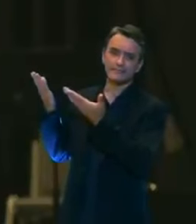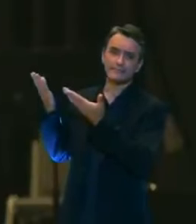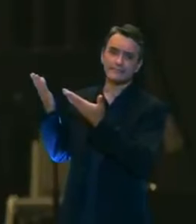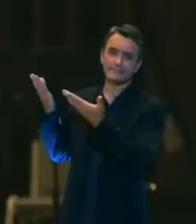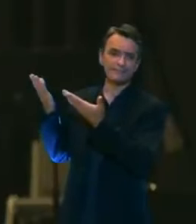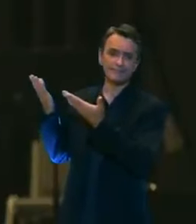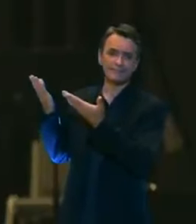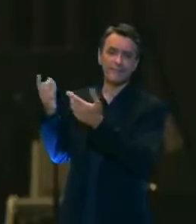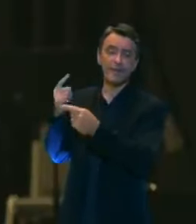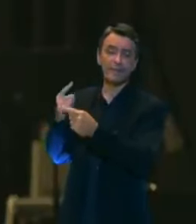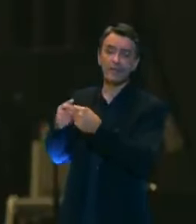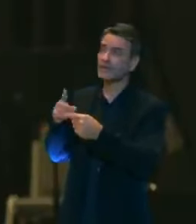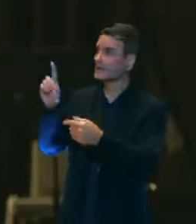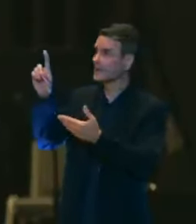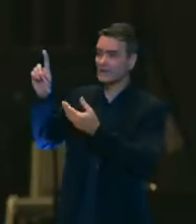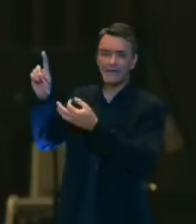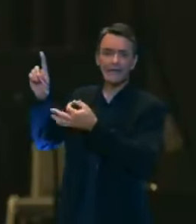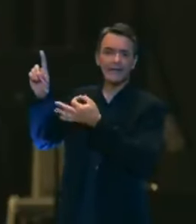Ele é justo.